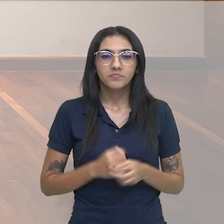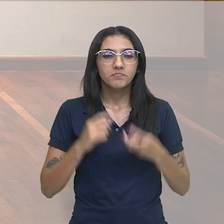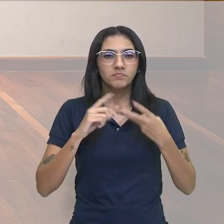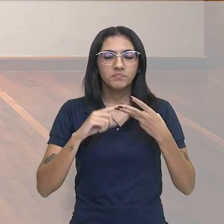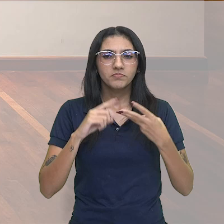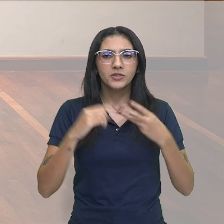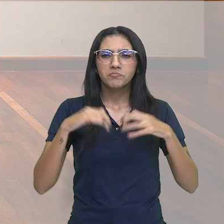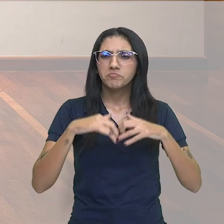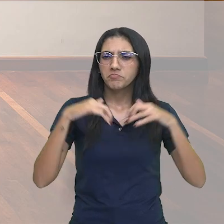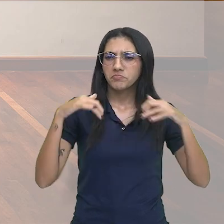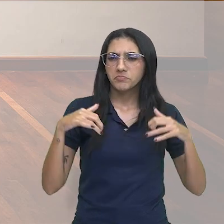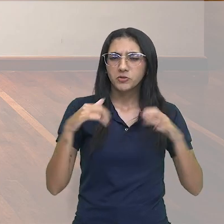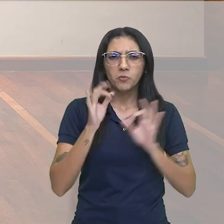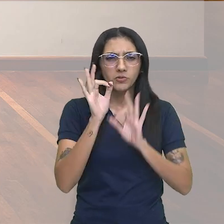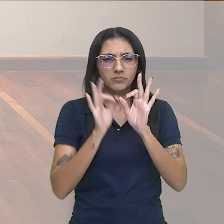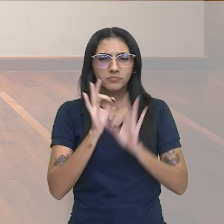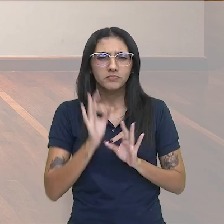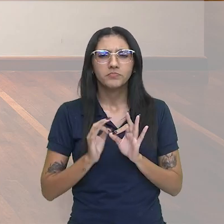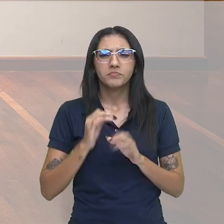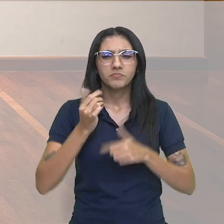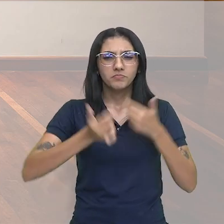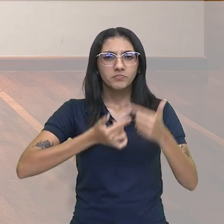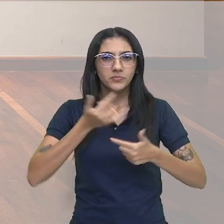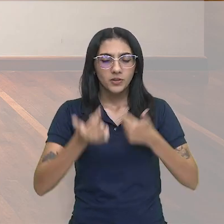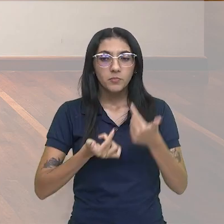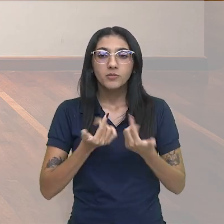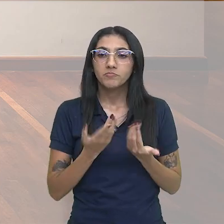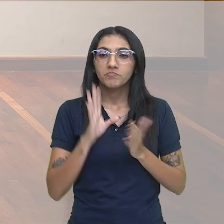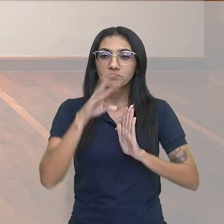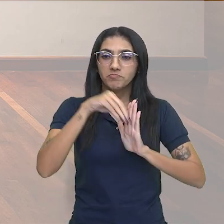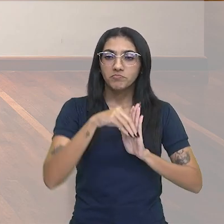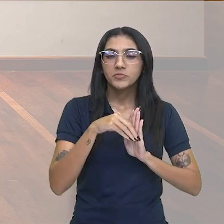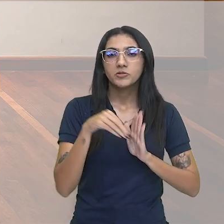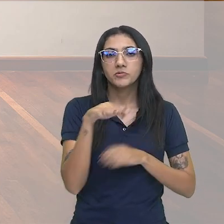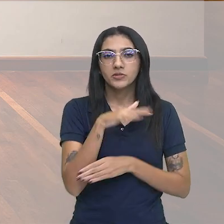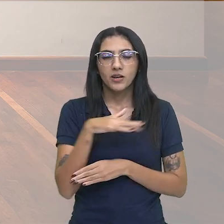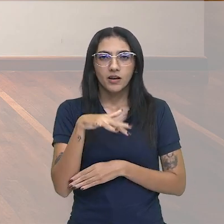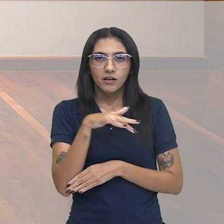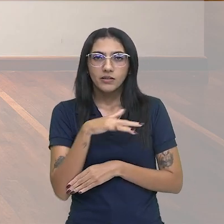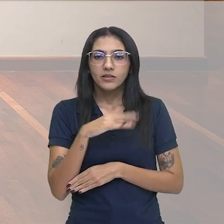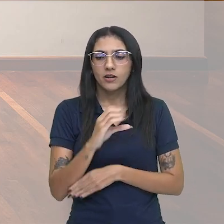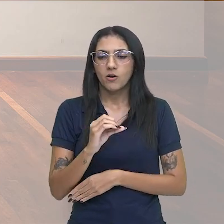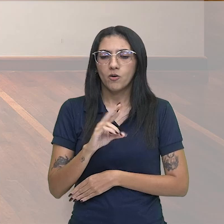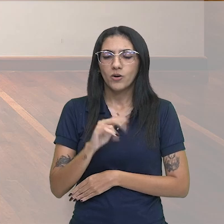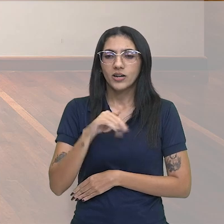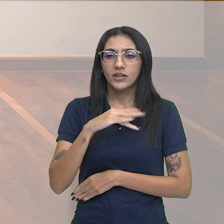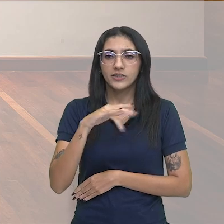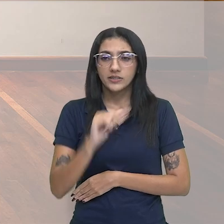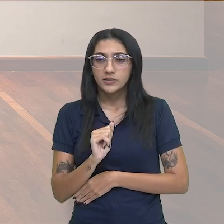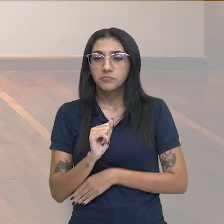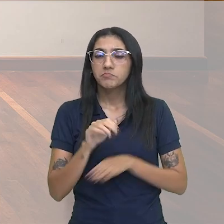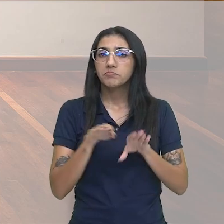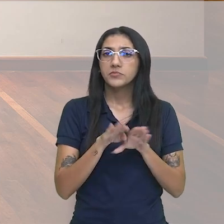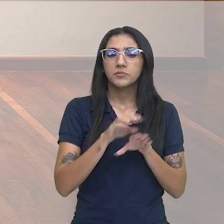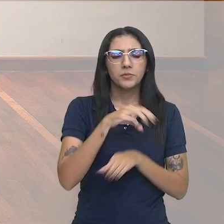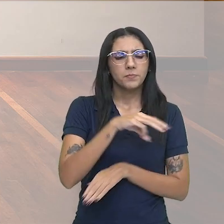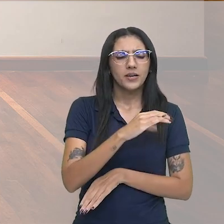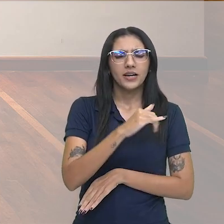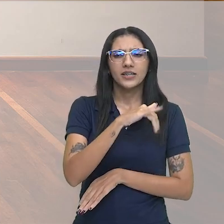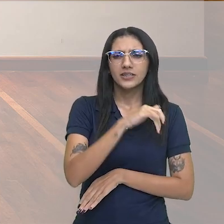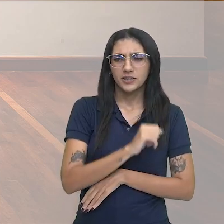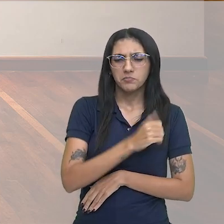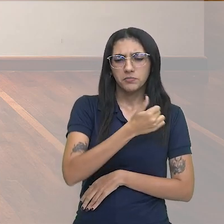ele trata exatamente dentro aí quando ele fala da solidariedade orgânica e da solidariedade mecânica,